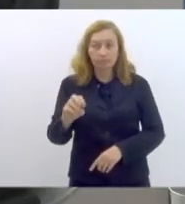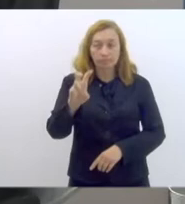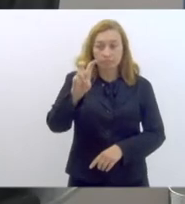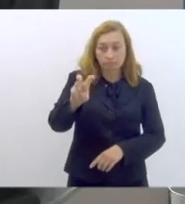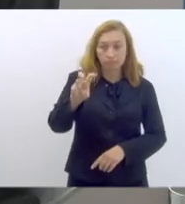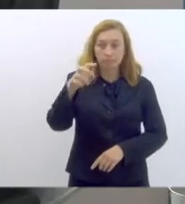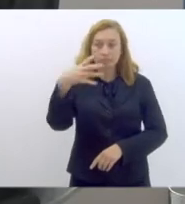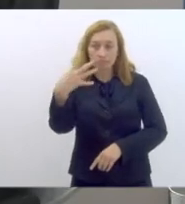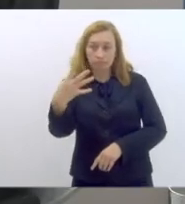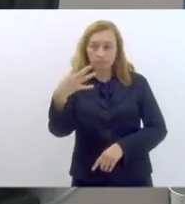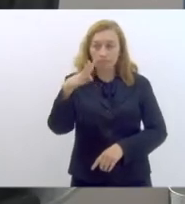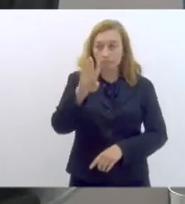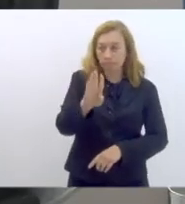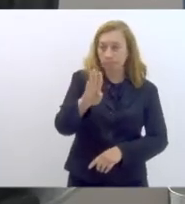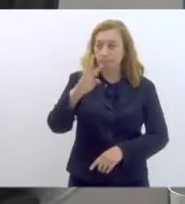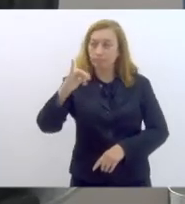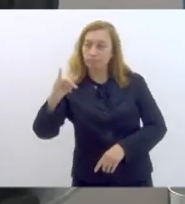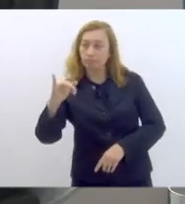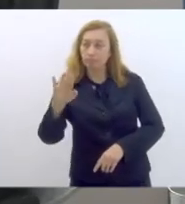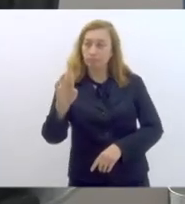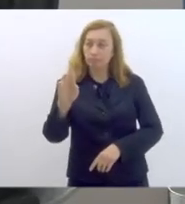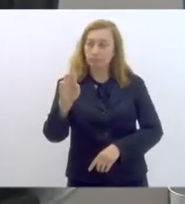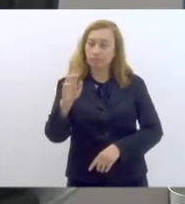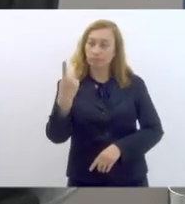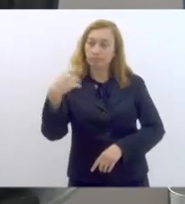54 bilhões de reais.